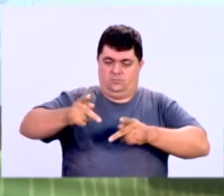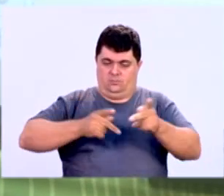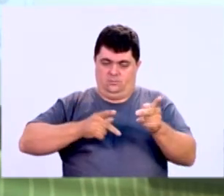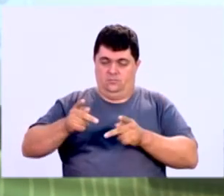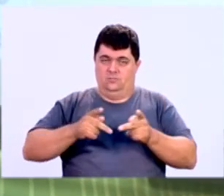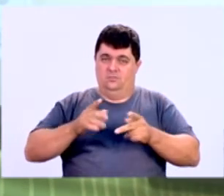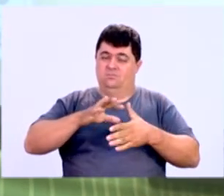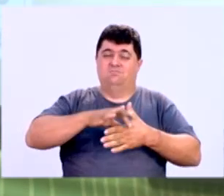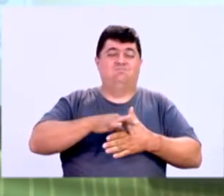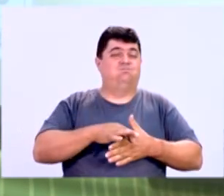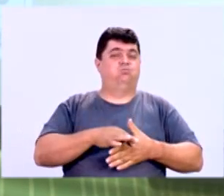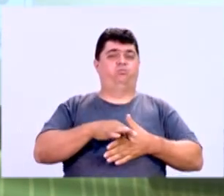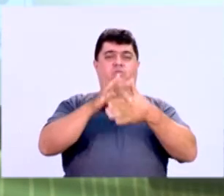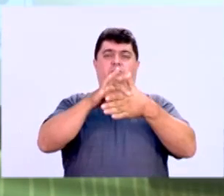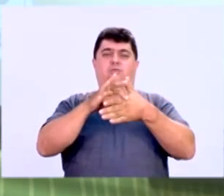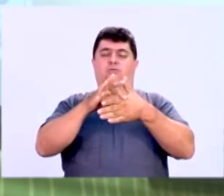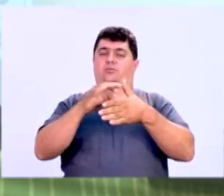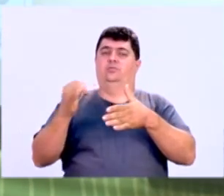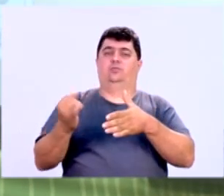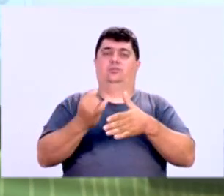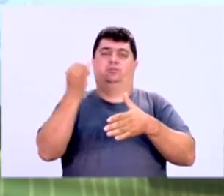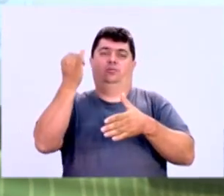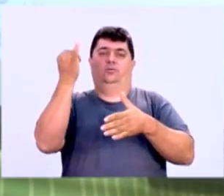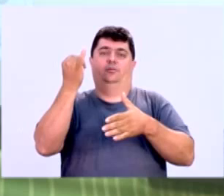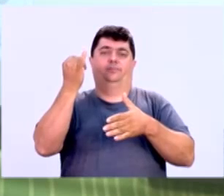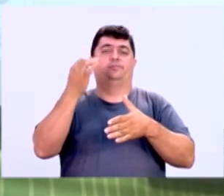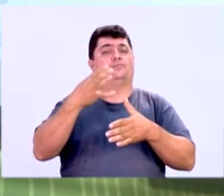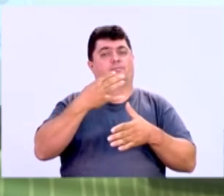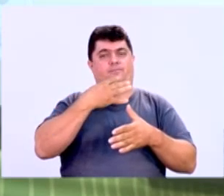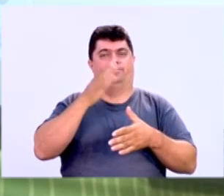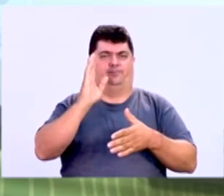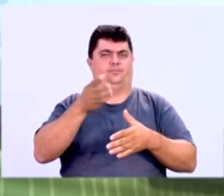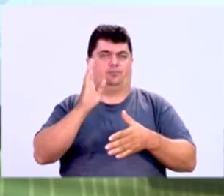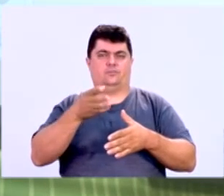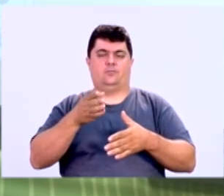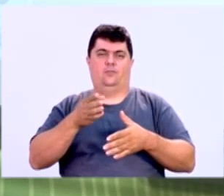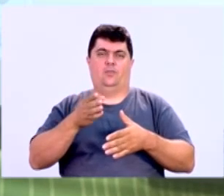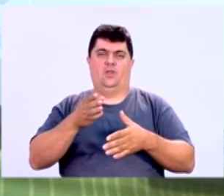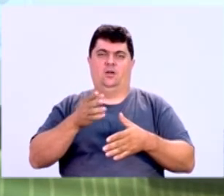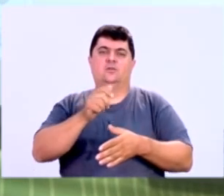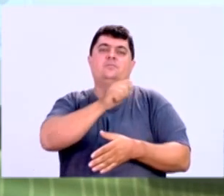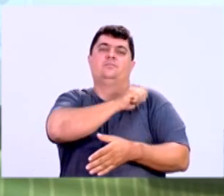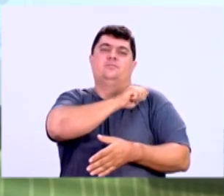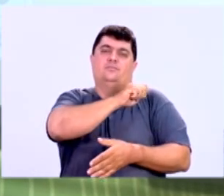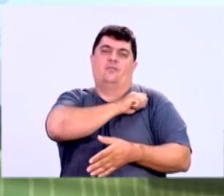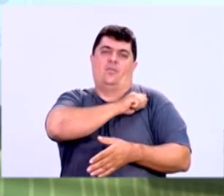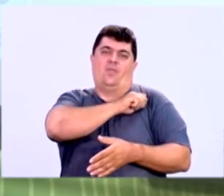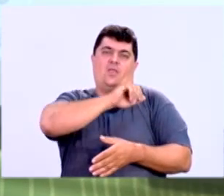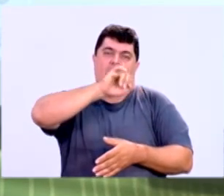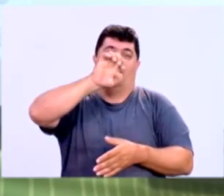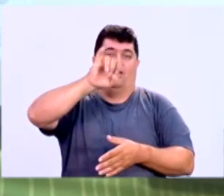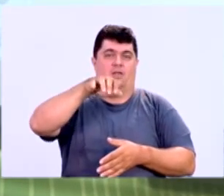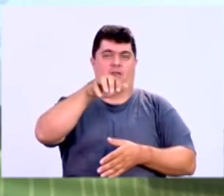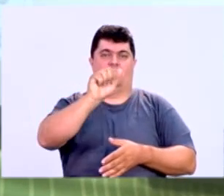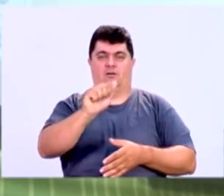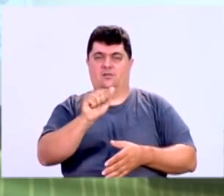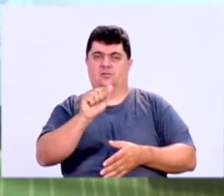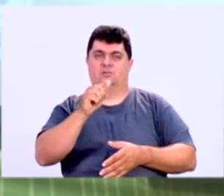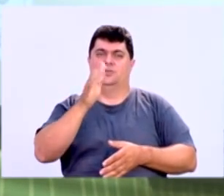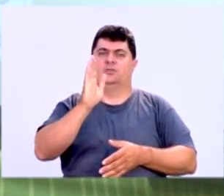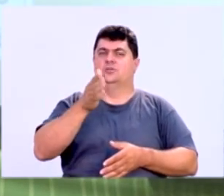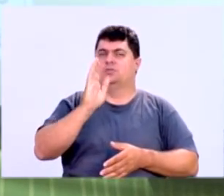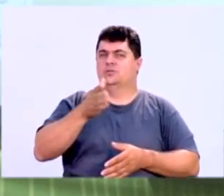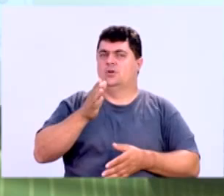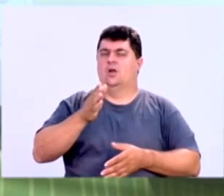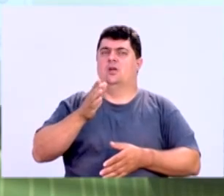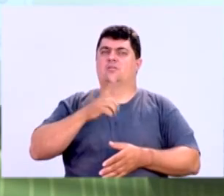fator primordial. É conhecido de todos que os alunos da EJA geralmente são alunos que